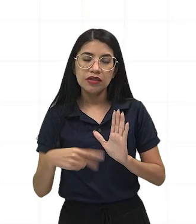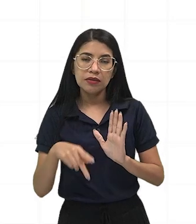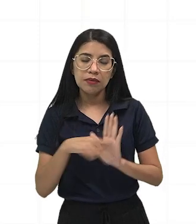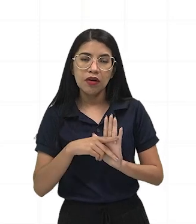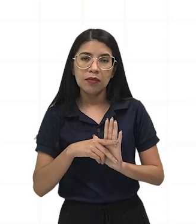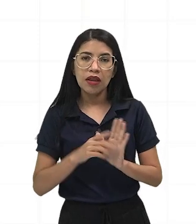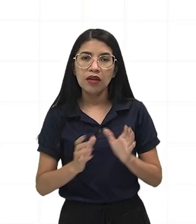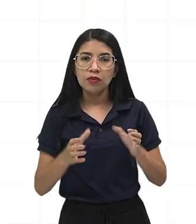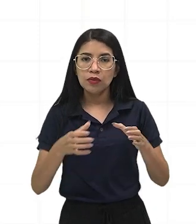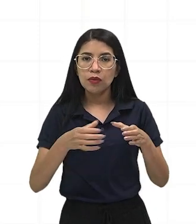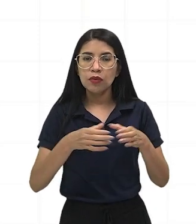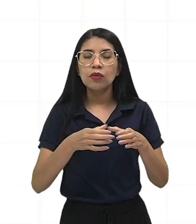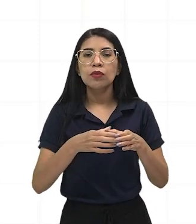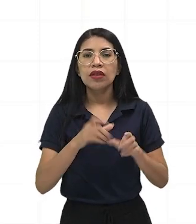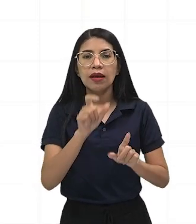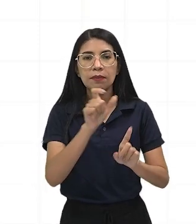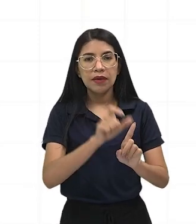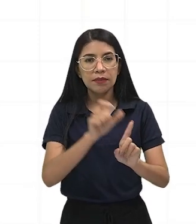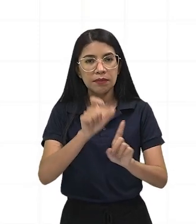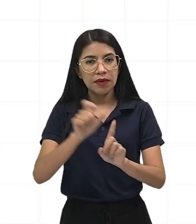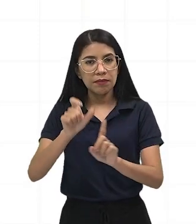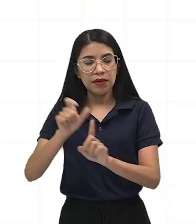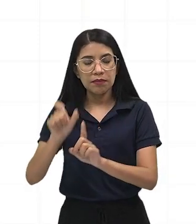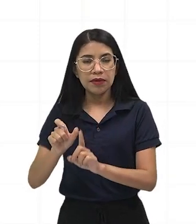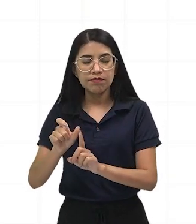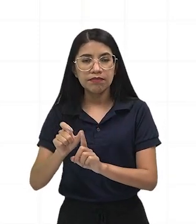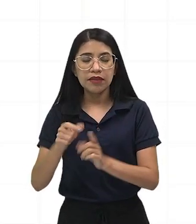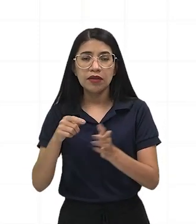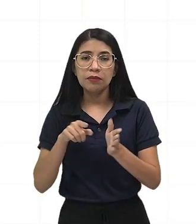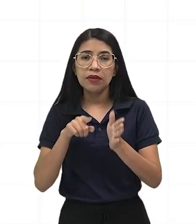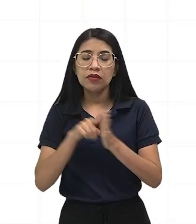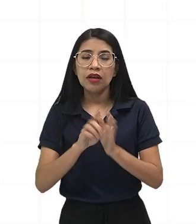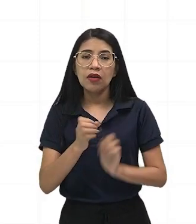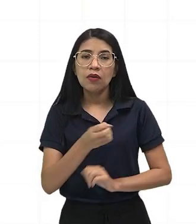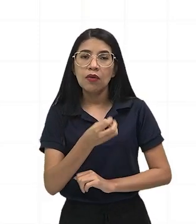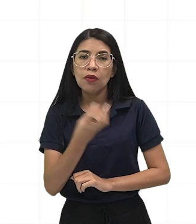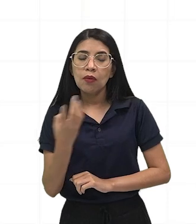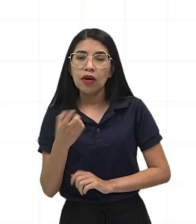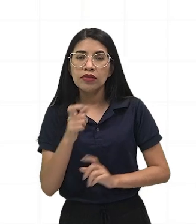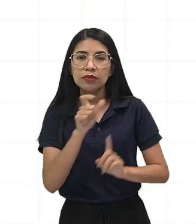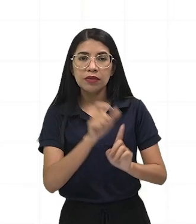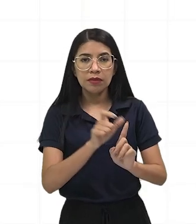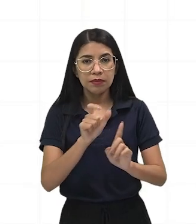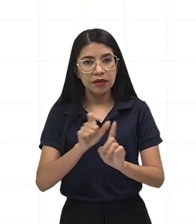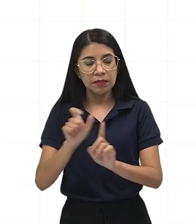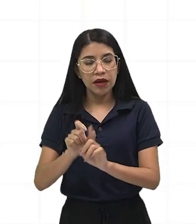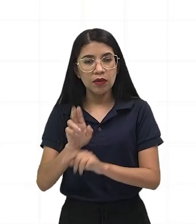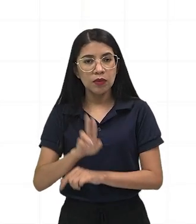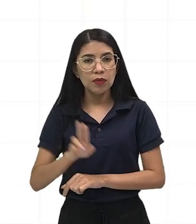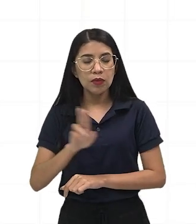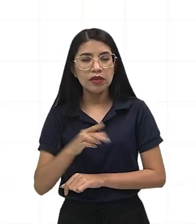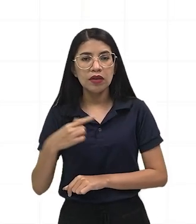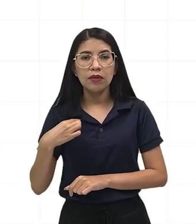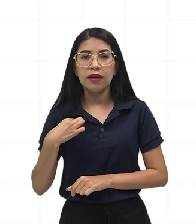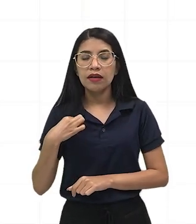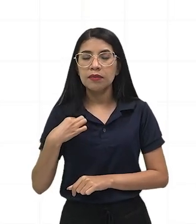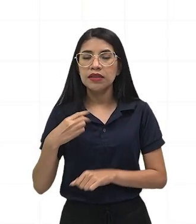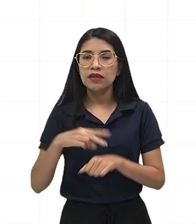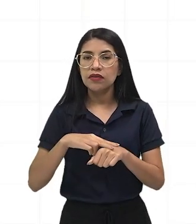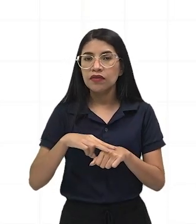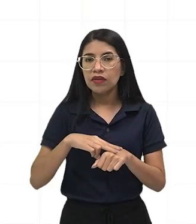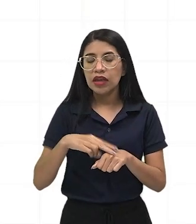dessa população. Eu posso querer saber quantos desses bonecos estão vestindo a camisa verde